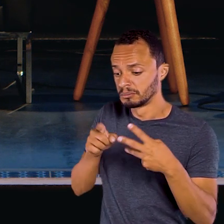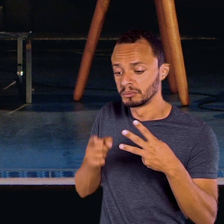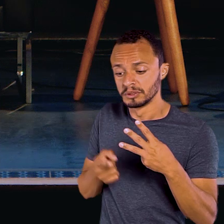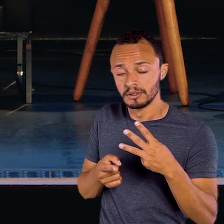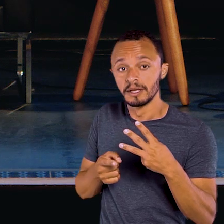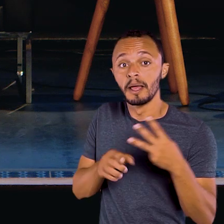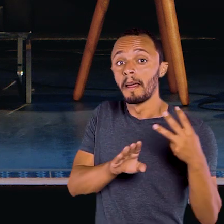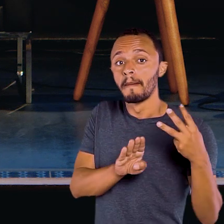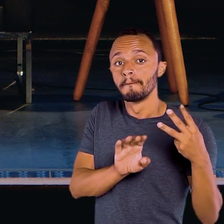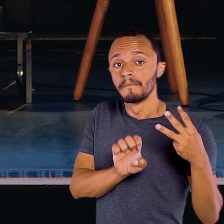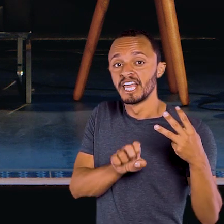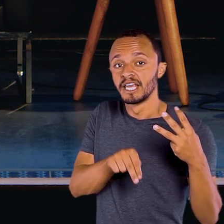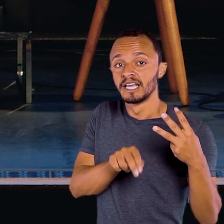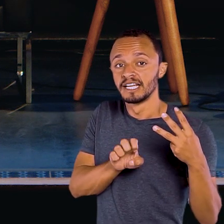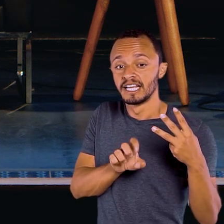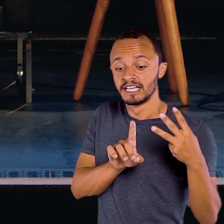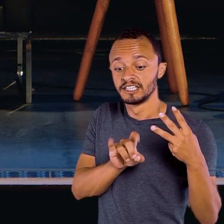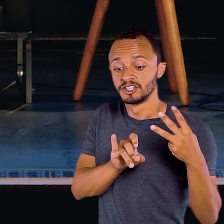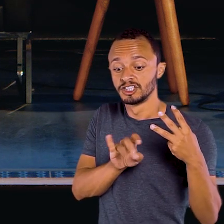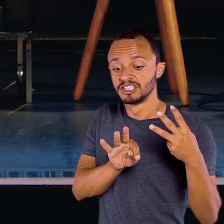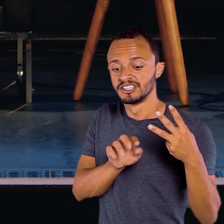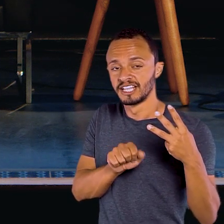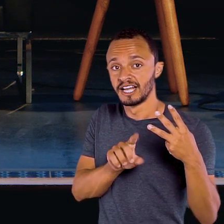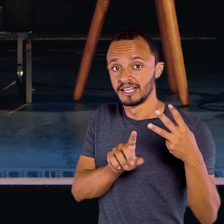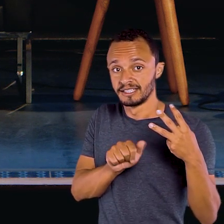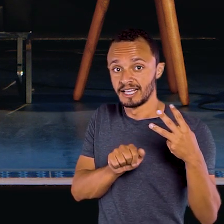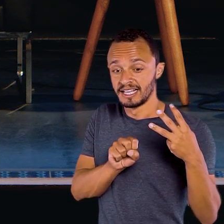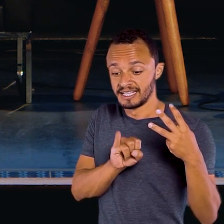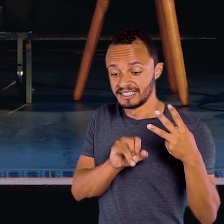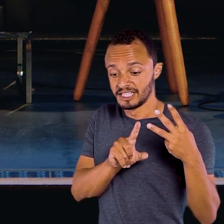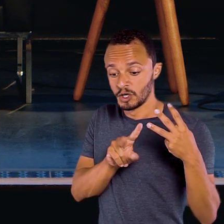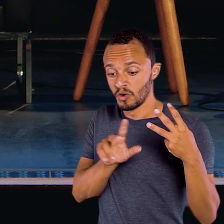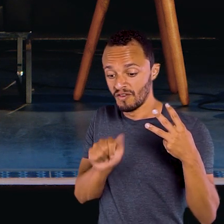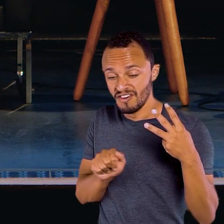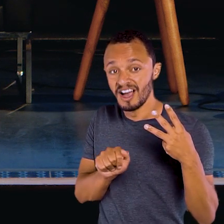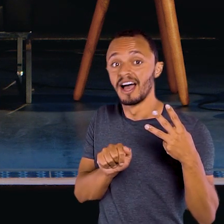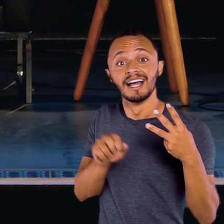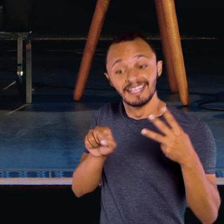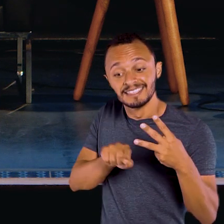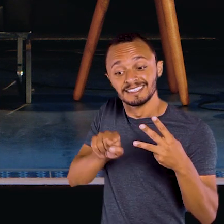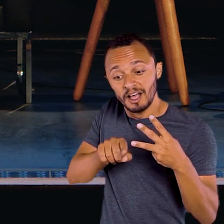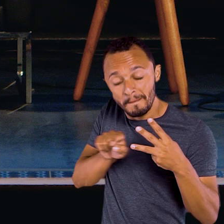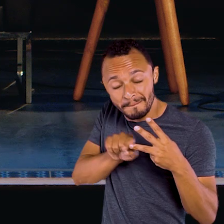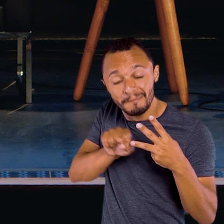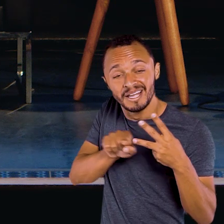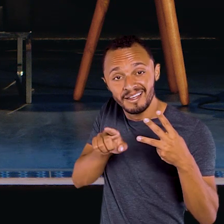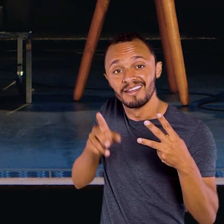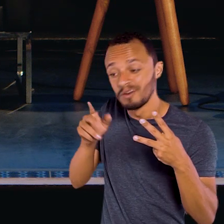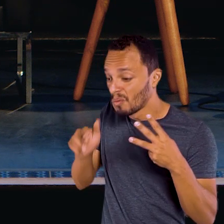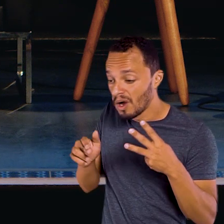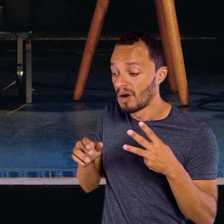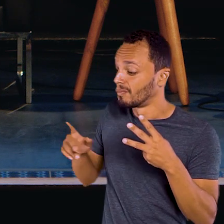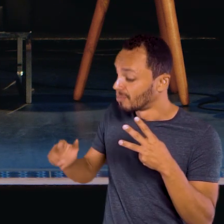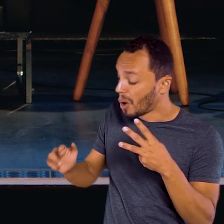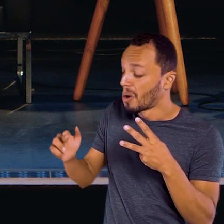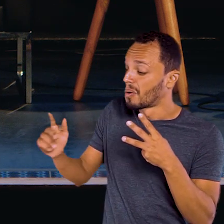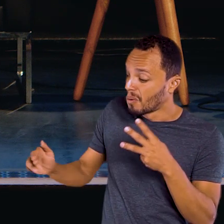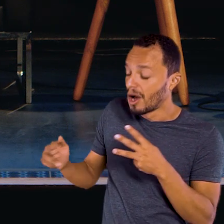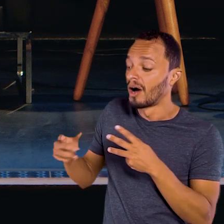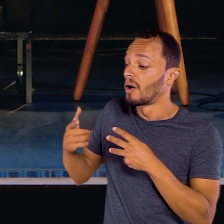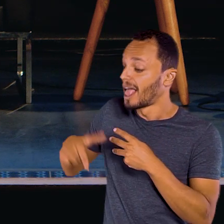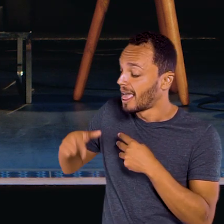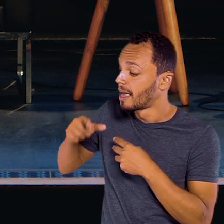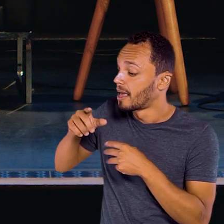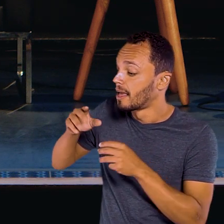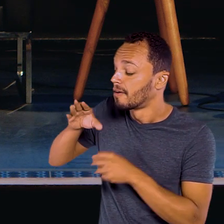da Silva, né, tão atuante da PEC das domésticas, a Benedita fala uma coisa que é realmente... A Benedita diz, gente, dizem que filha